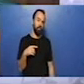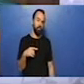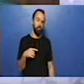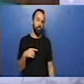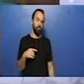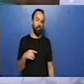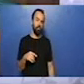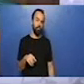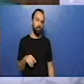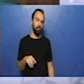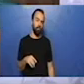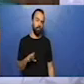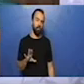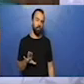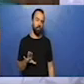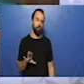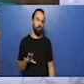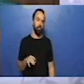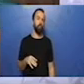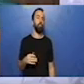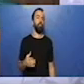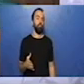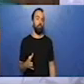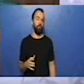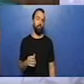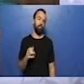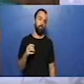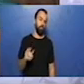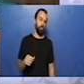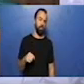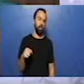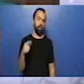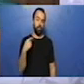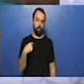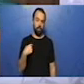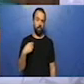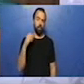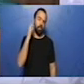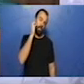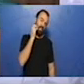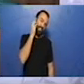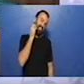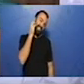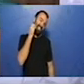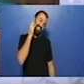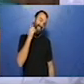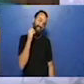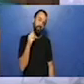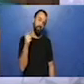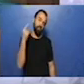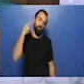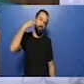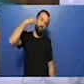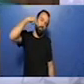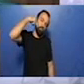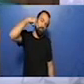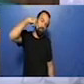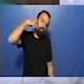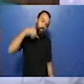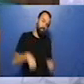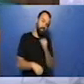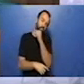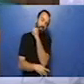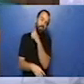pessoa, mas a infecção de fato acontece no momento que a pessoa coça e com a unha, com o dedo, ela empurra as fezes no interior